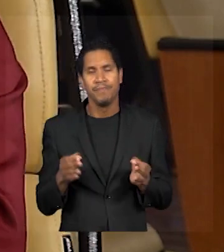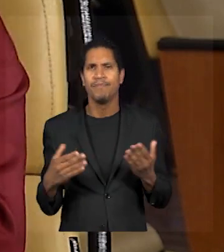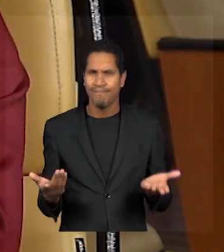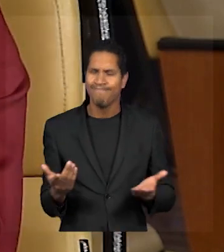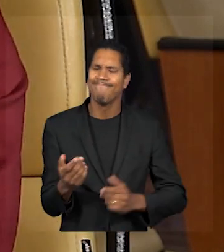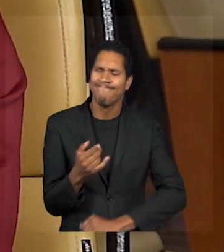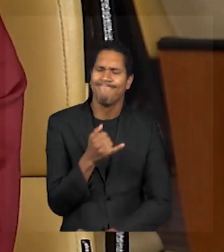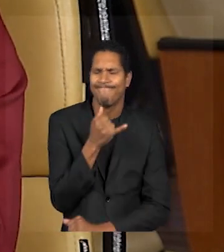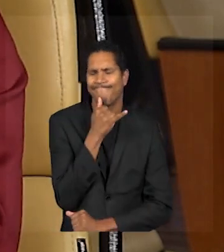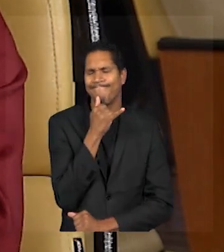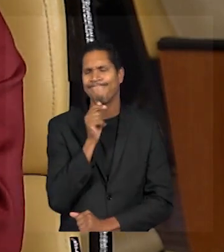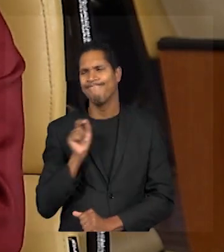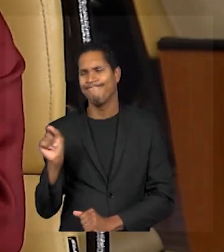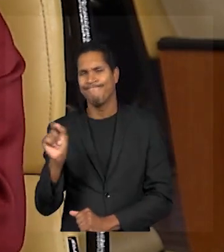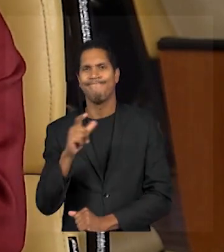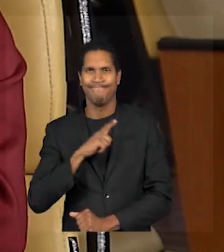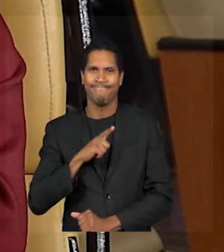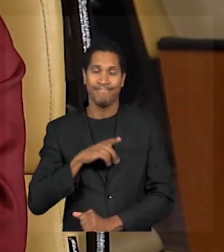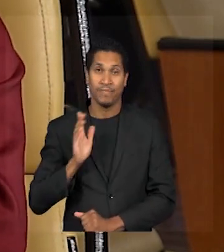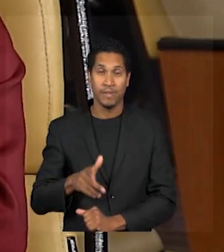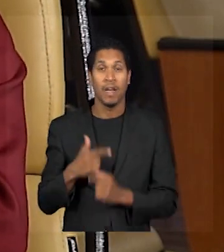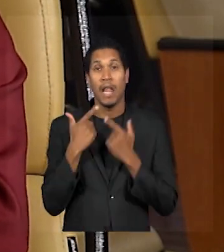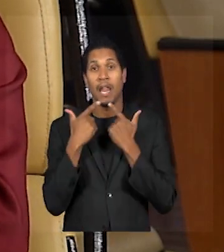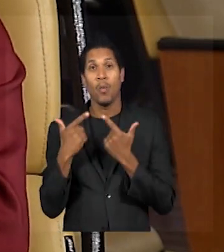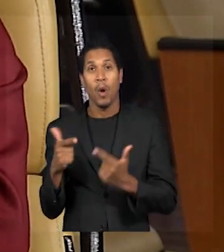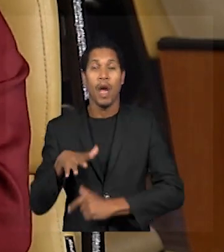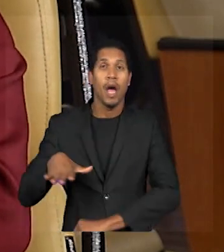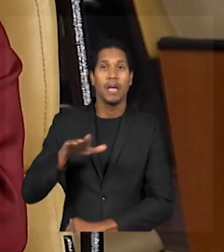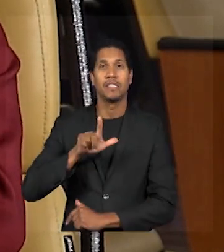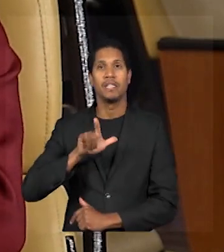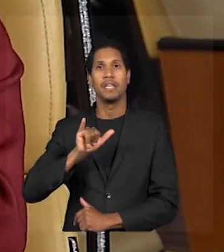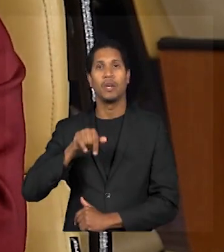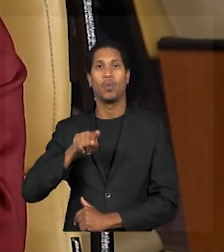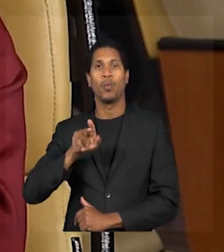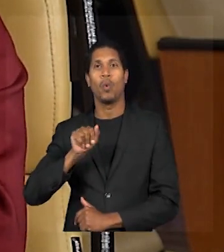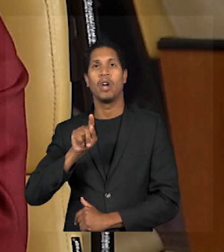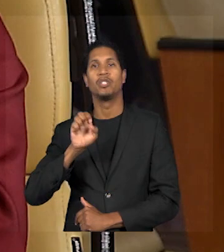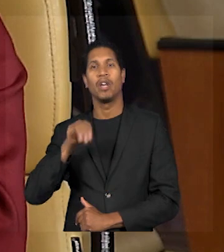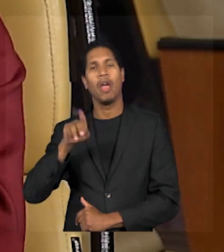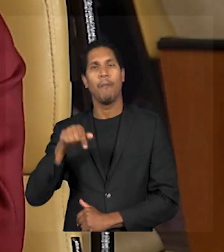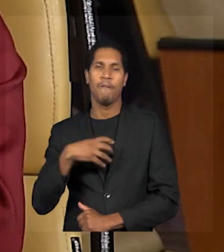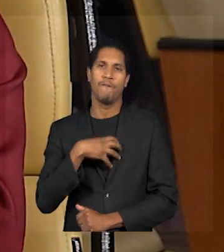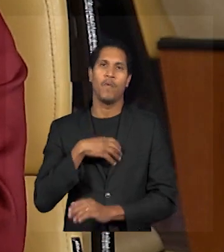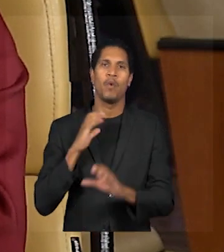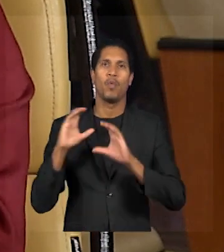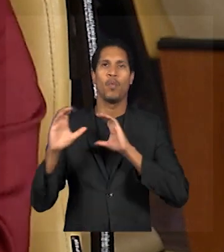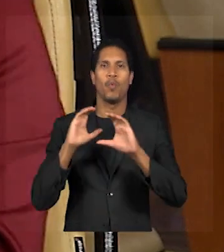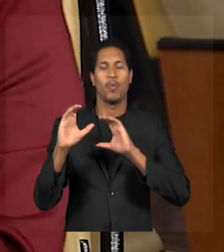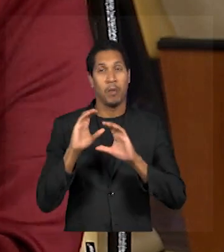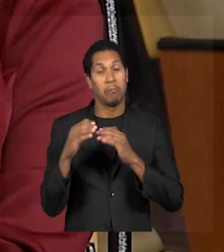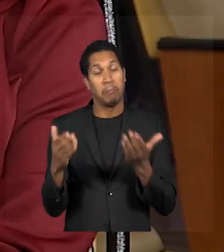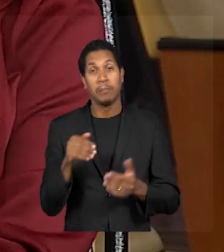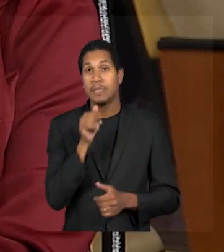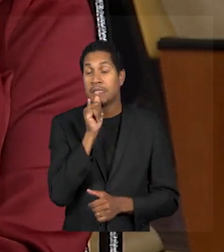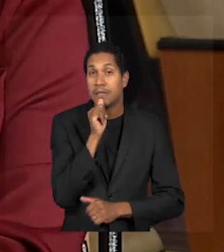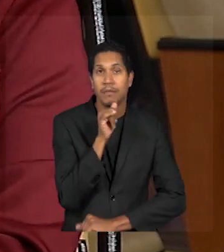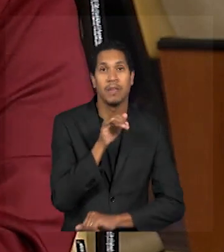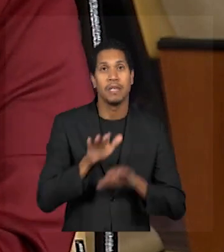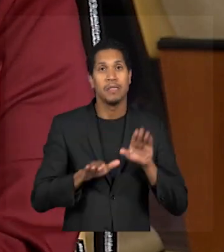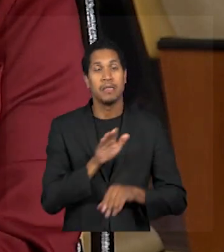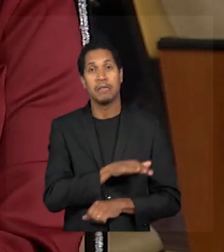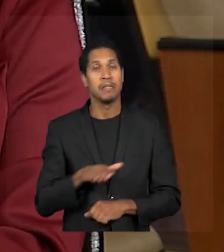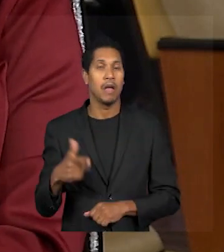isso acontece muito. Linguagem, nós entendemos como uma forma de comunicação. Muitas vezes as crianças que não